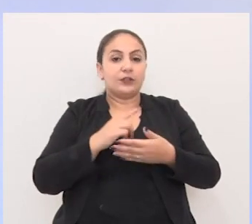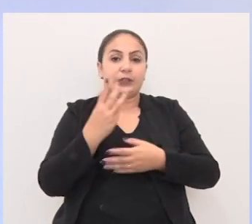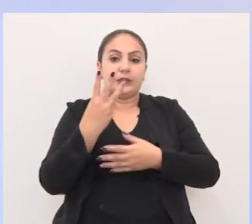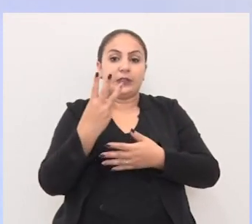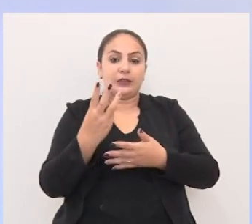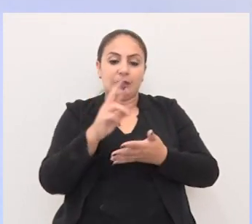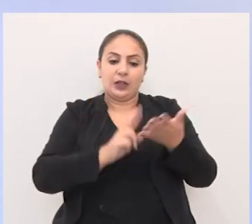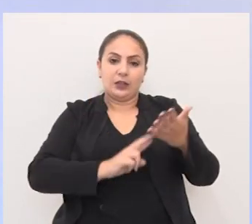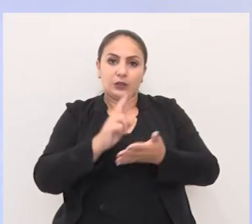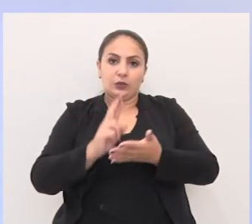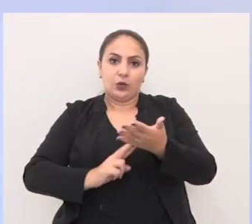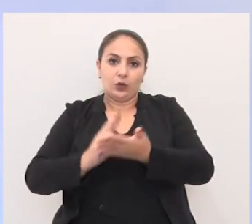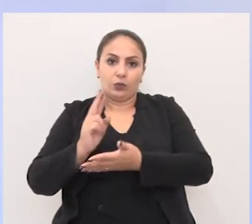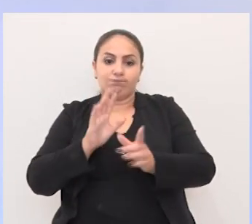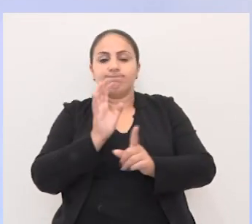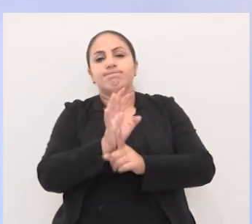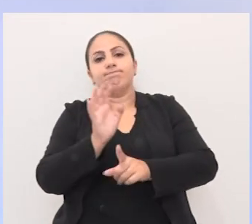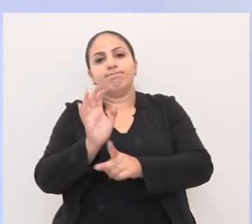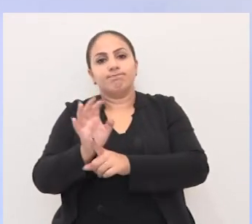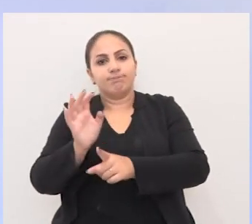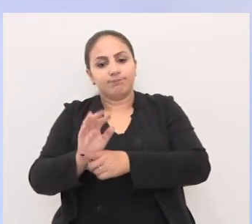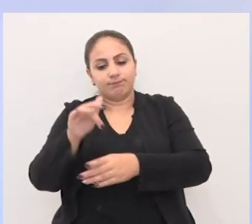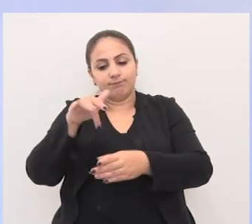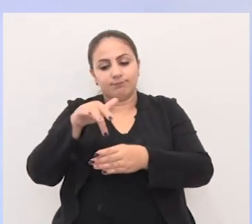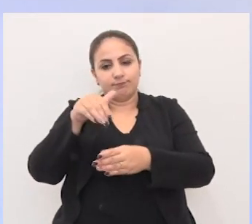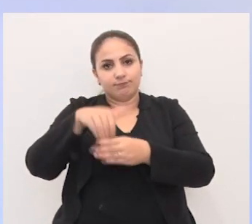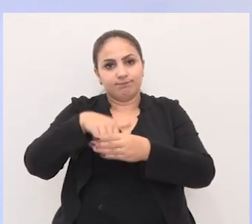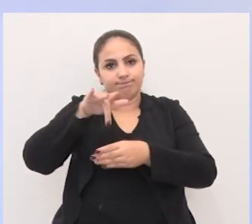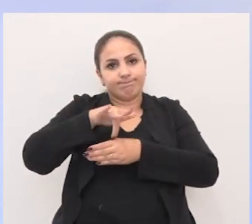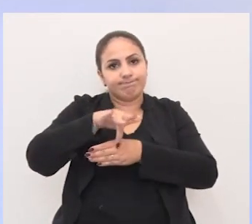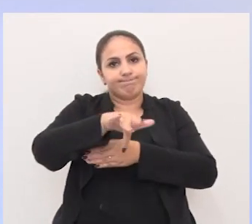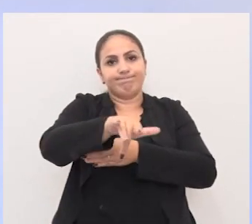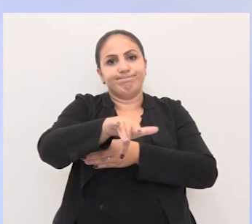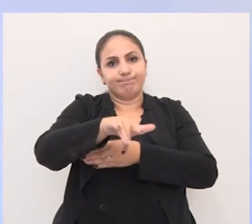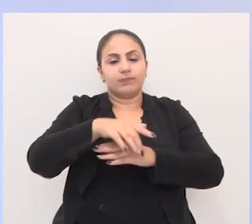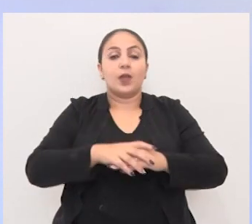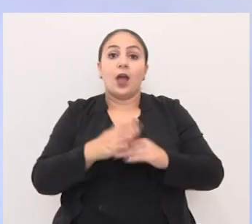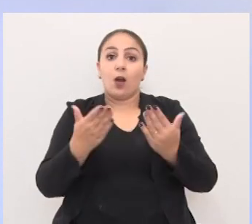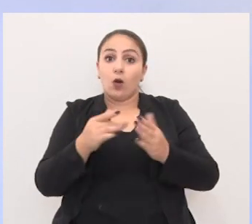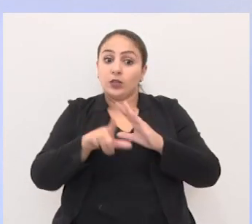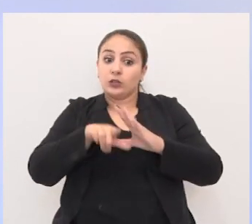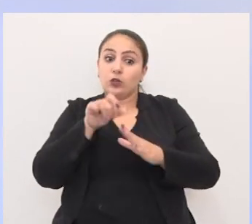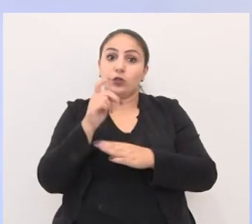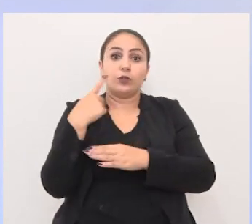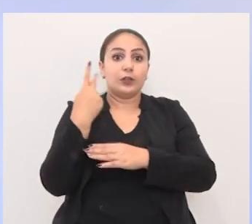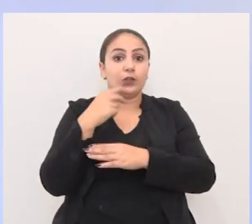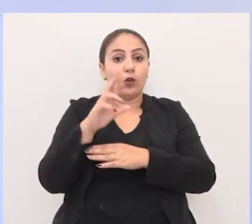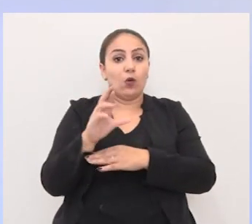pareceres contrários e foi arquivado. Cabe ao vereador Ronaldo Rosa a decisão de